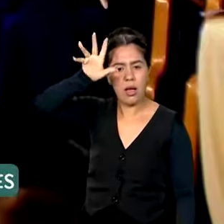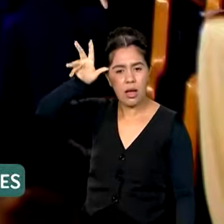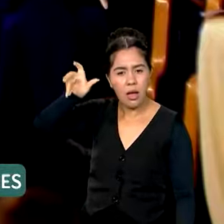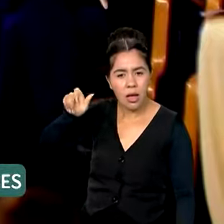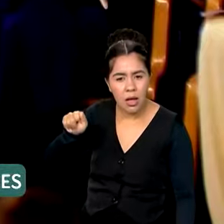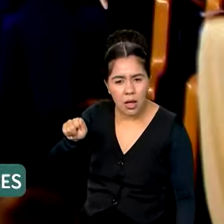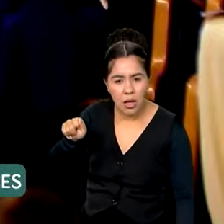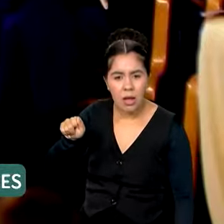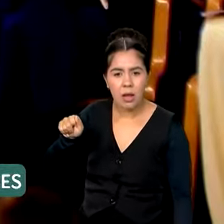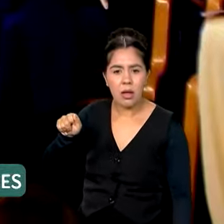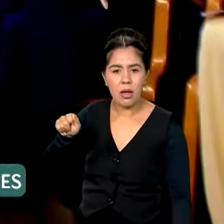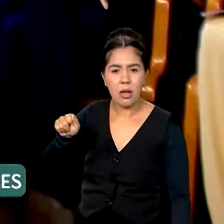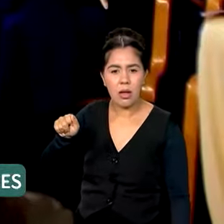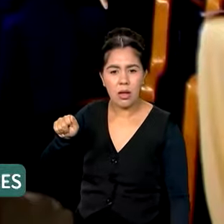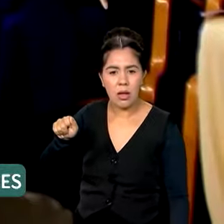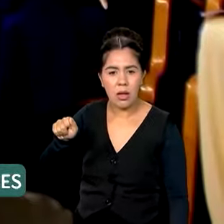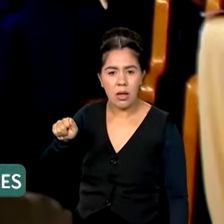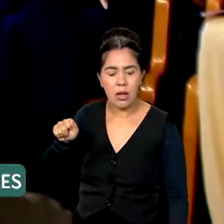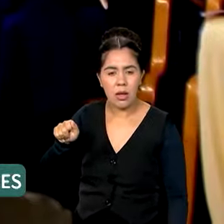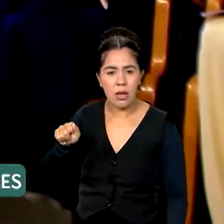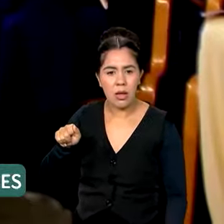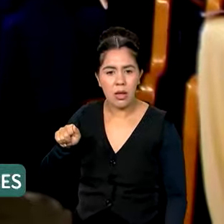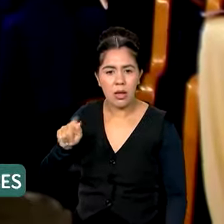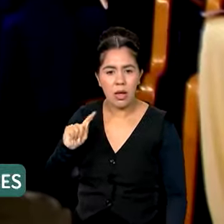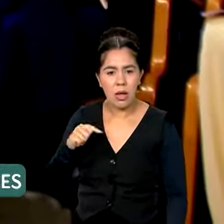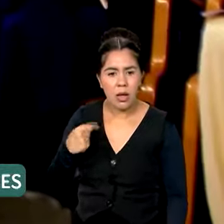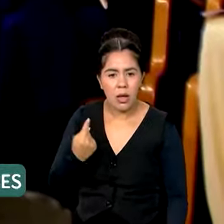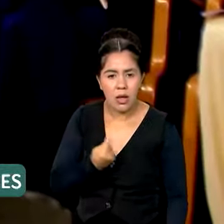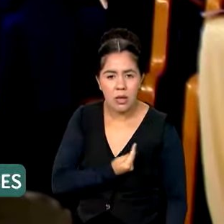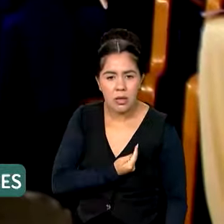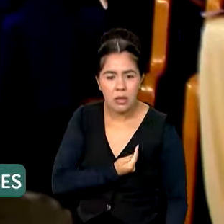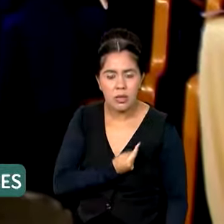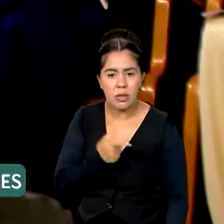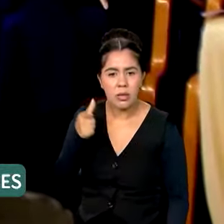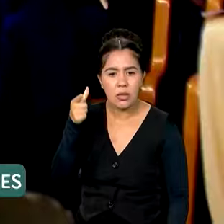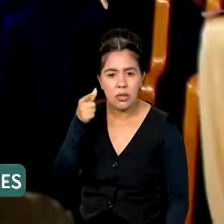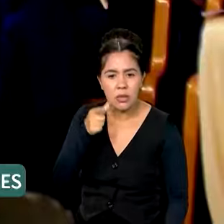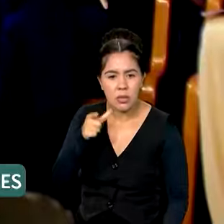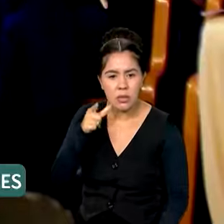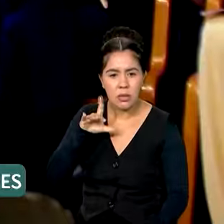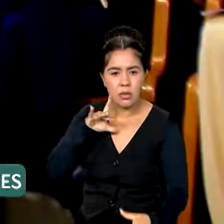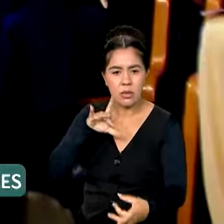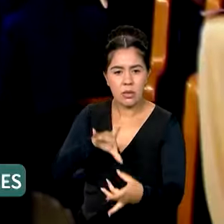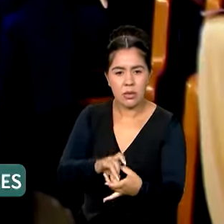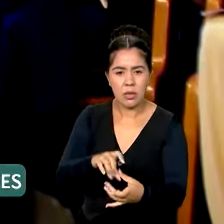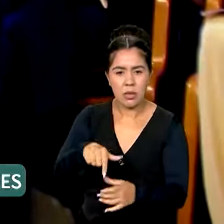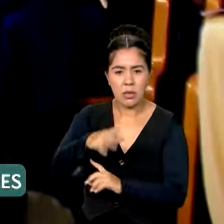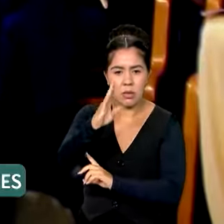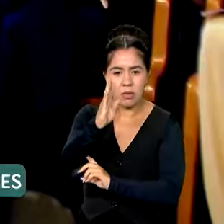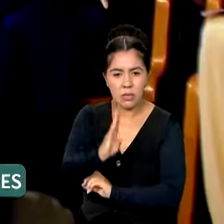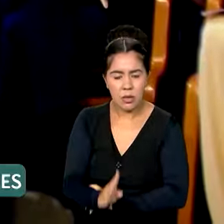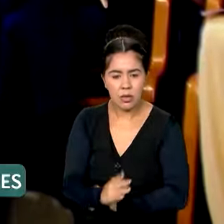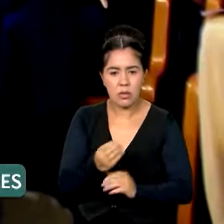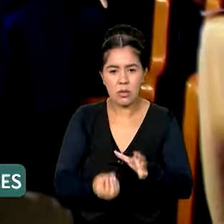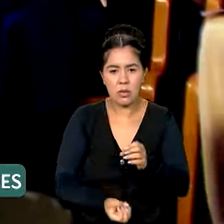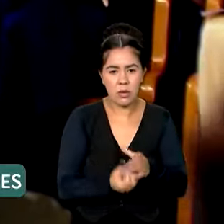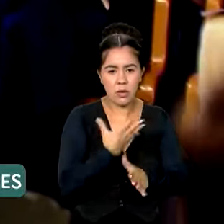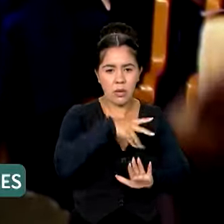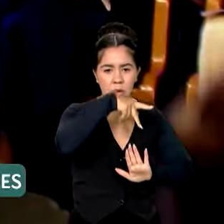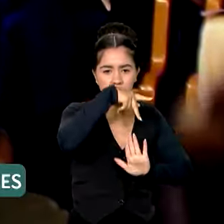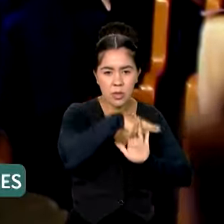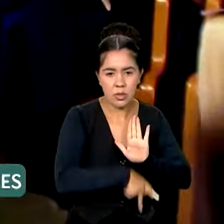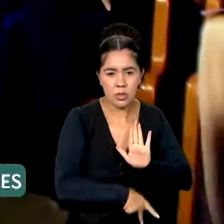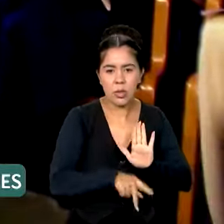lenha. A gente conectou coisas no Brasil. A gente conectou um projeto de